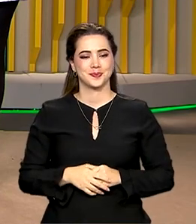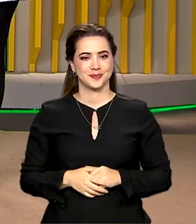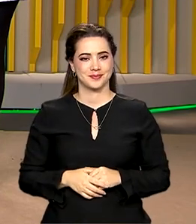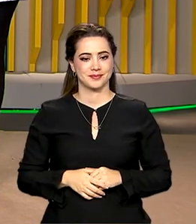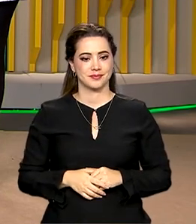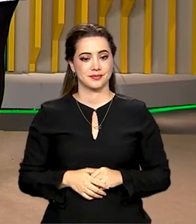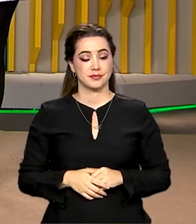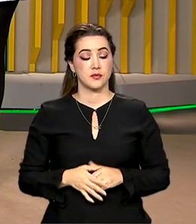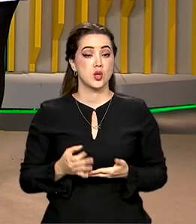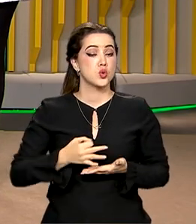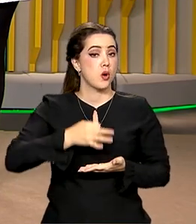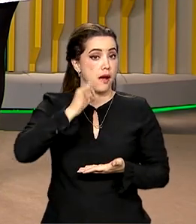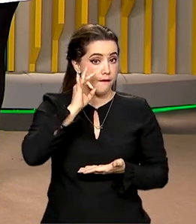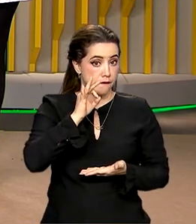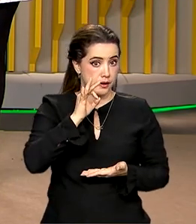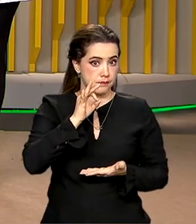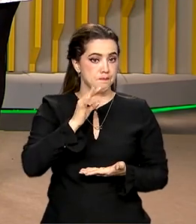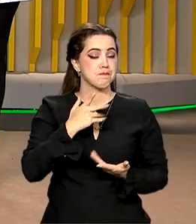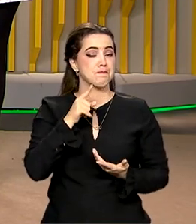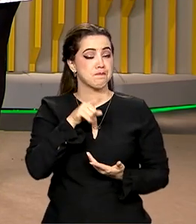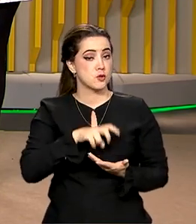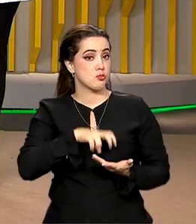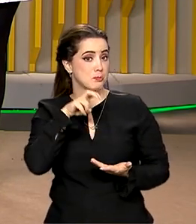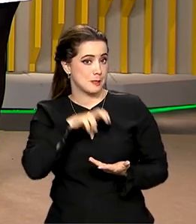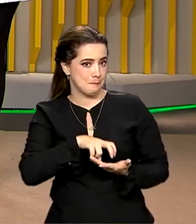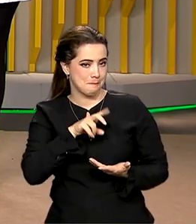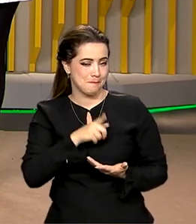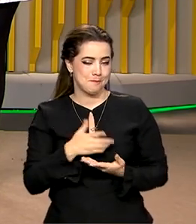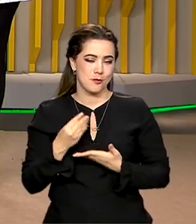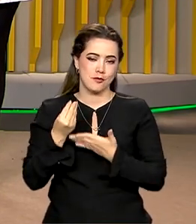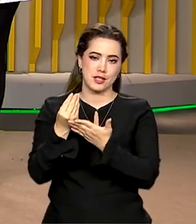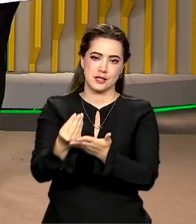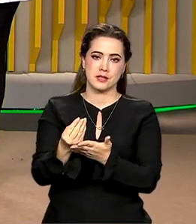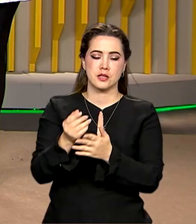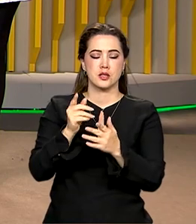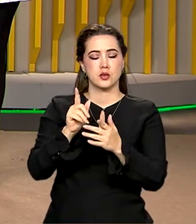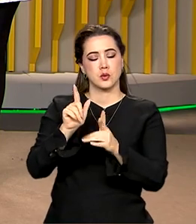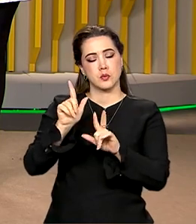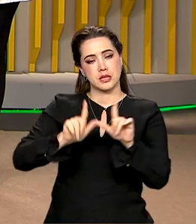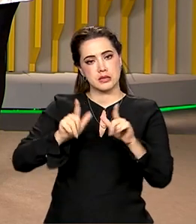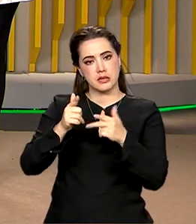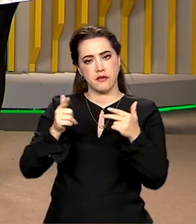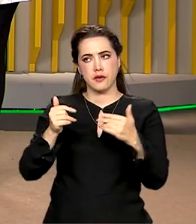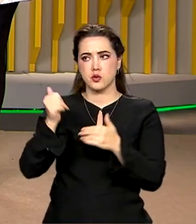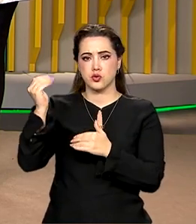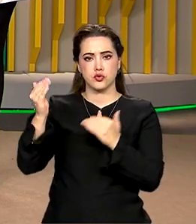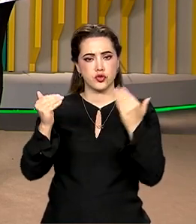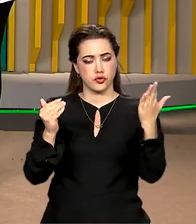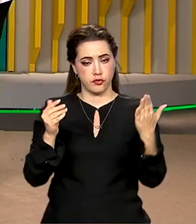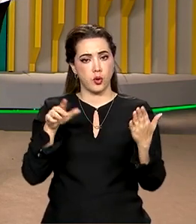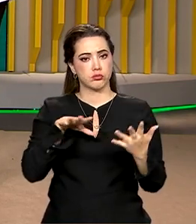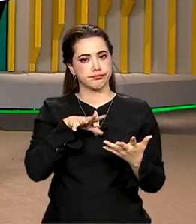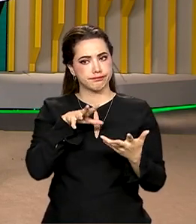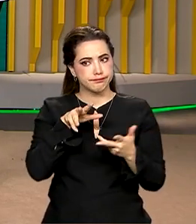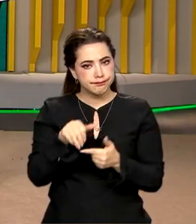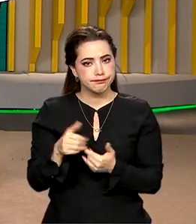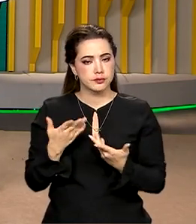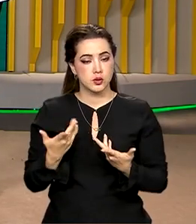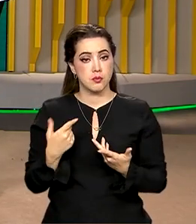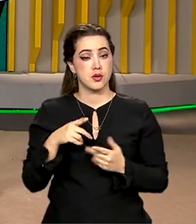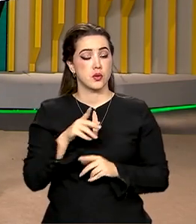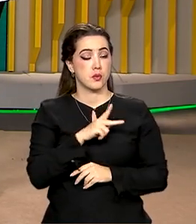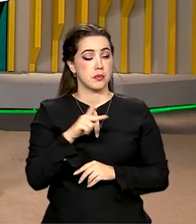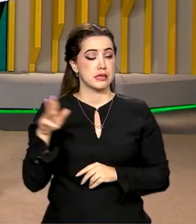Em um café da manhã oferecido a jornalistas da imprensa internacional, o presidente Lula falou sobre temas importantes para o governo e